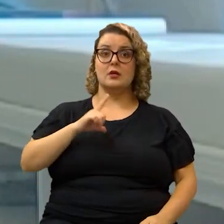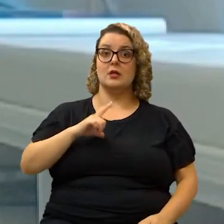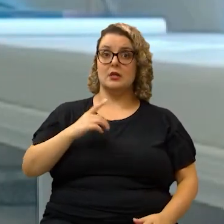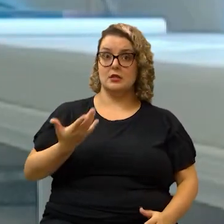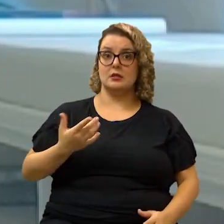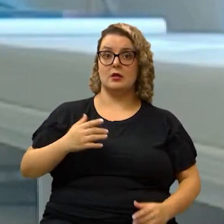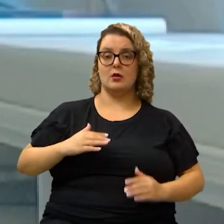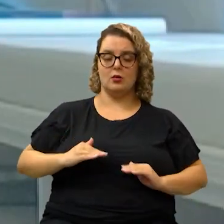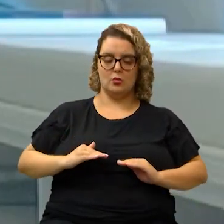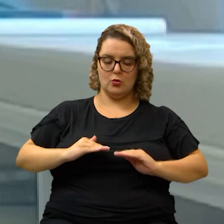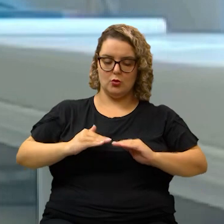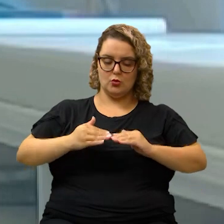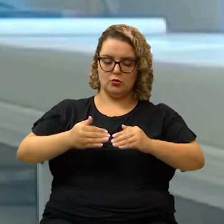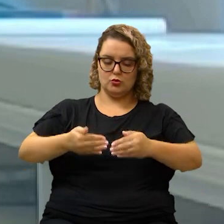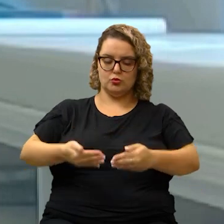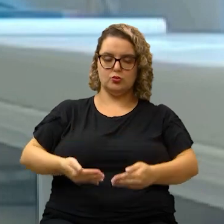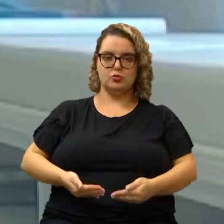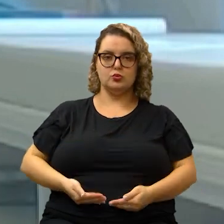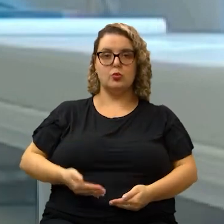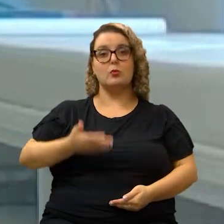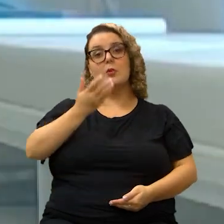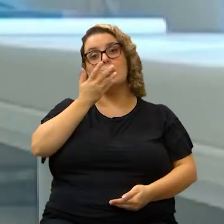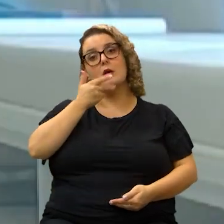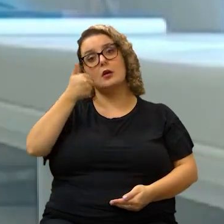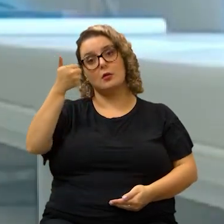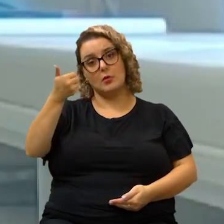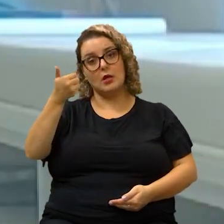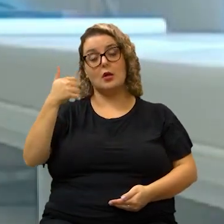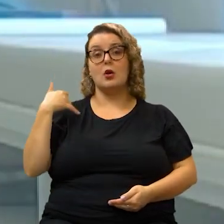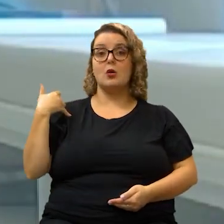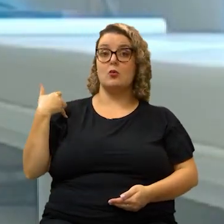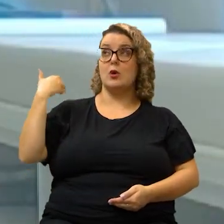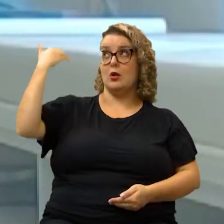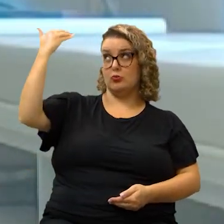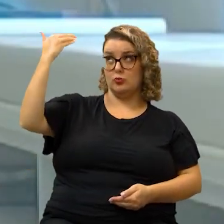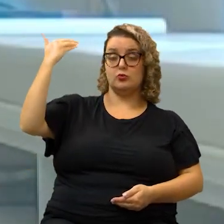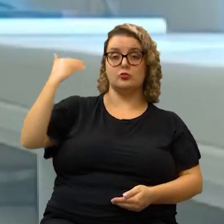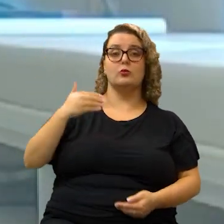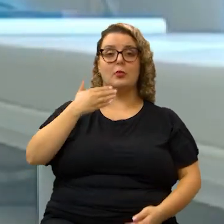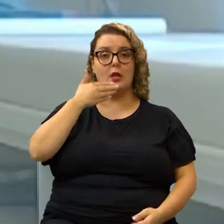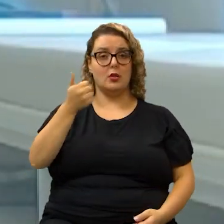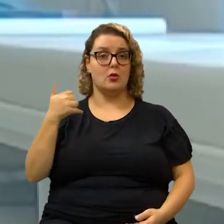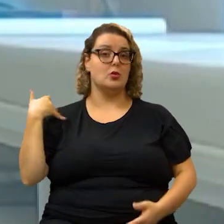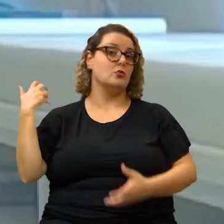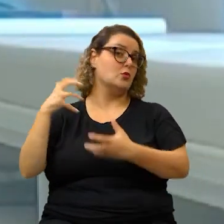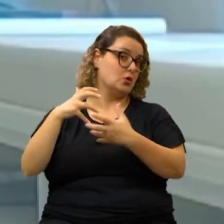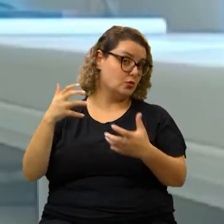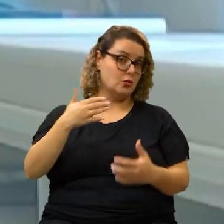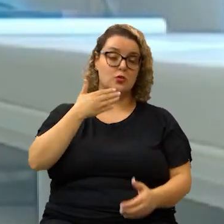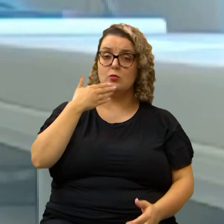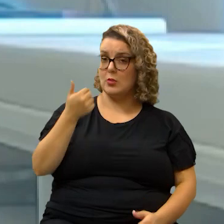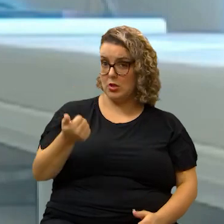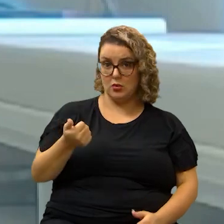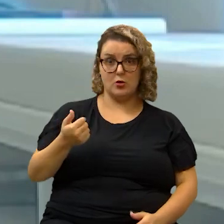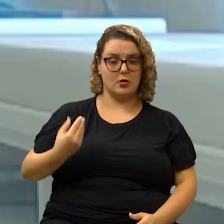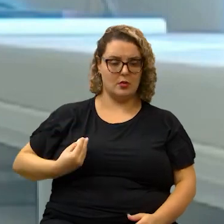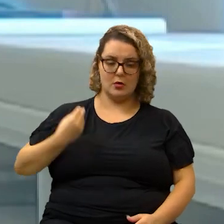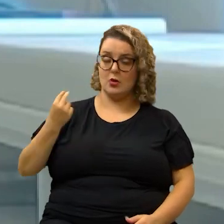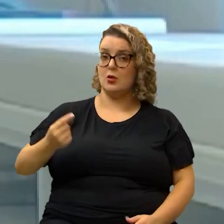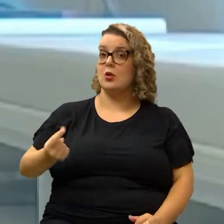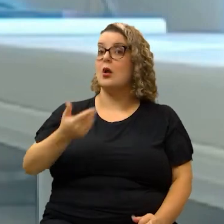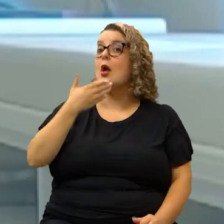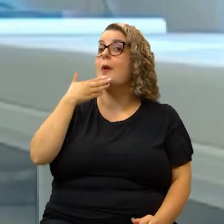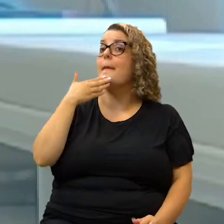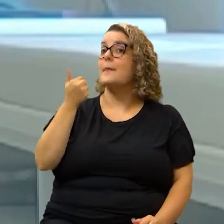uma criança melhor, um adulto melhor e um idoso melhor, porque isso se continua para a vida inteira e